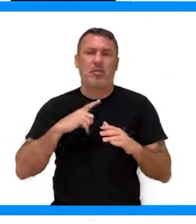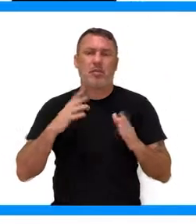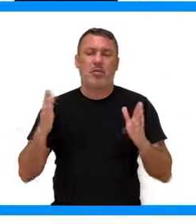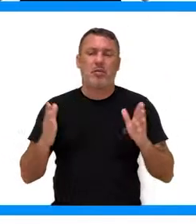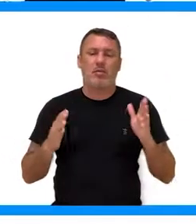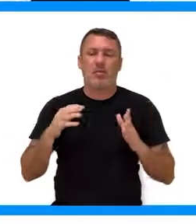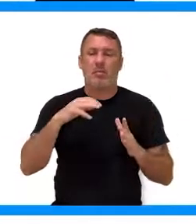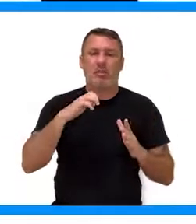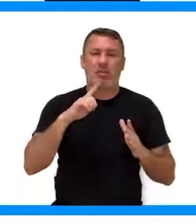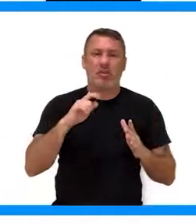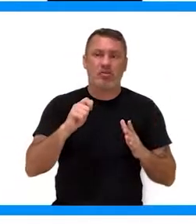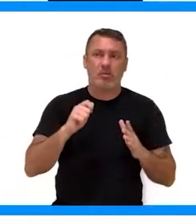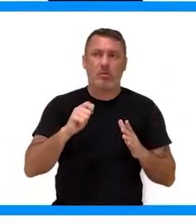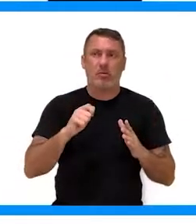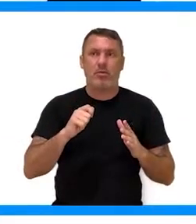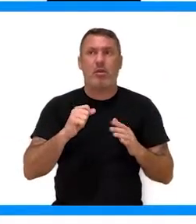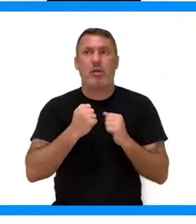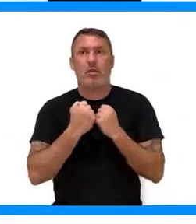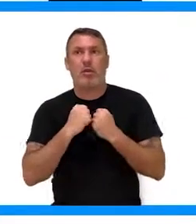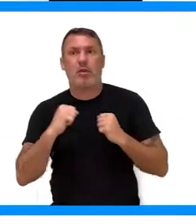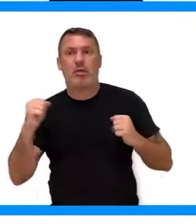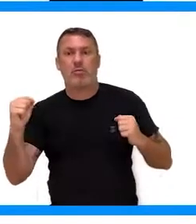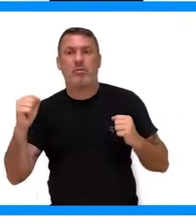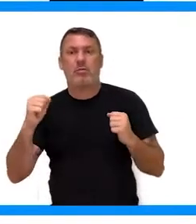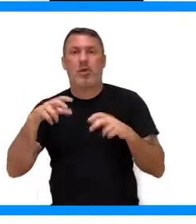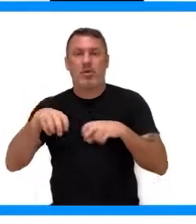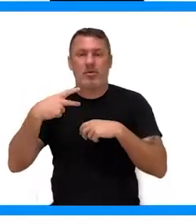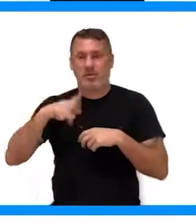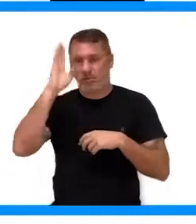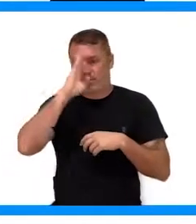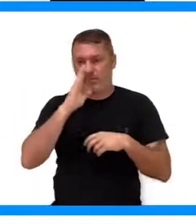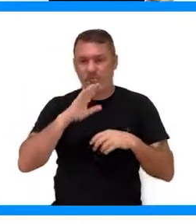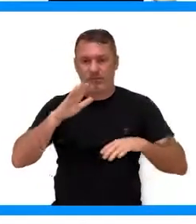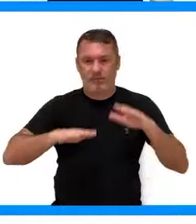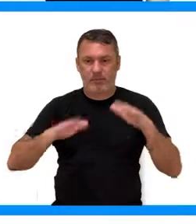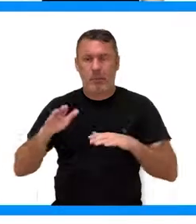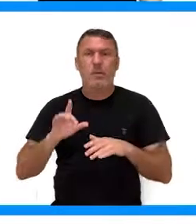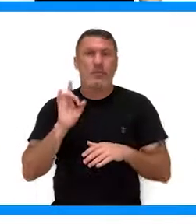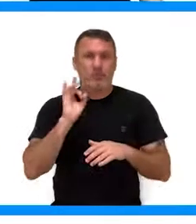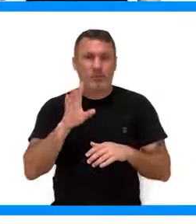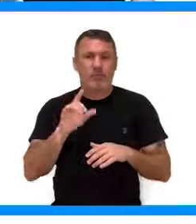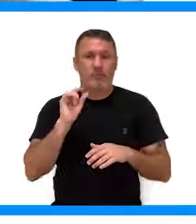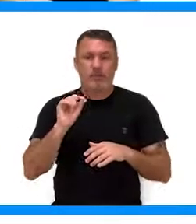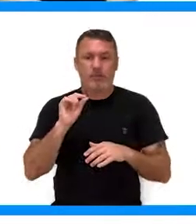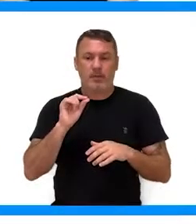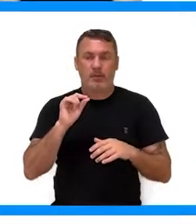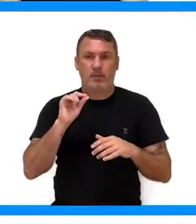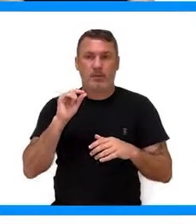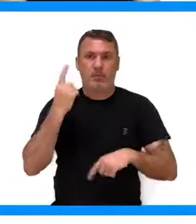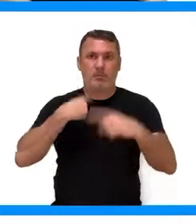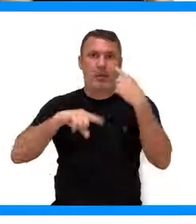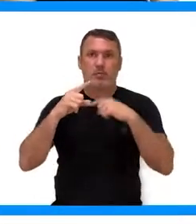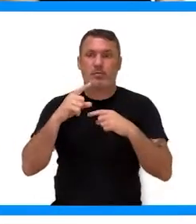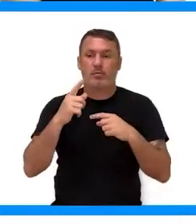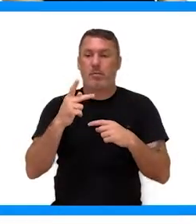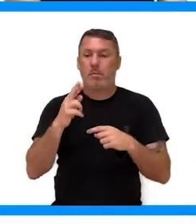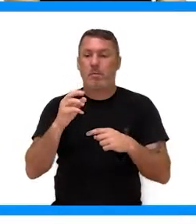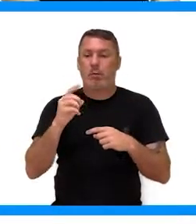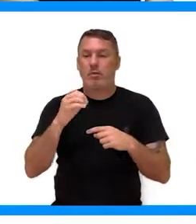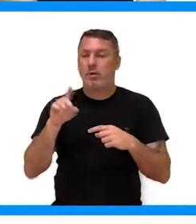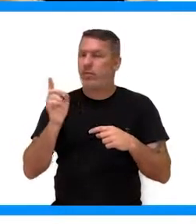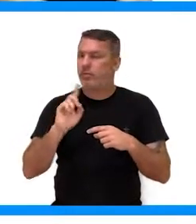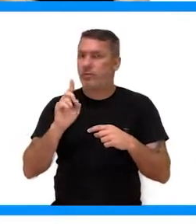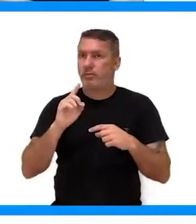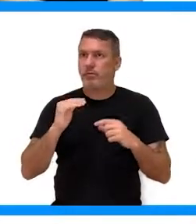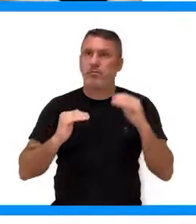Médias a grandes propriedades, tudo bem? Médias a grandes propriedades aqui no Brasil. O nível de produtividade, não somente a produção, tá?